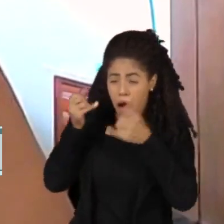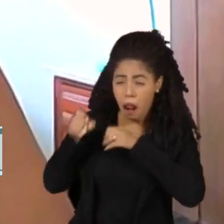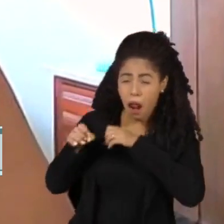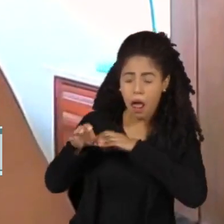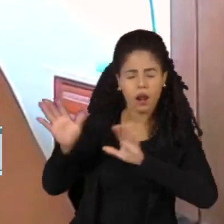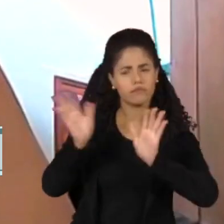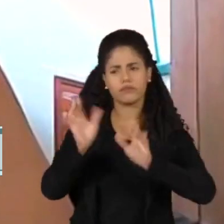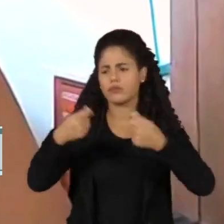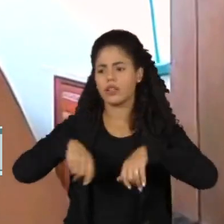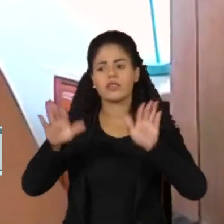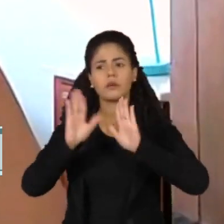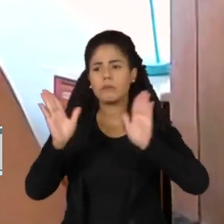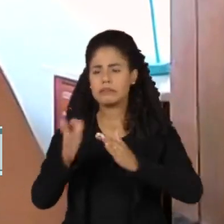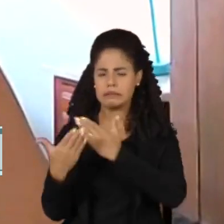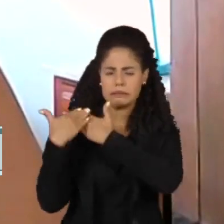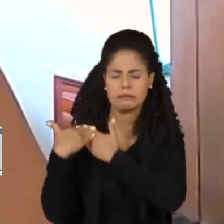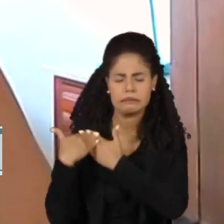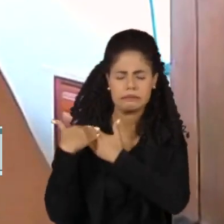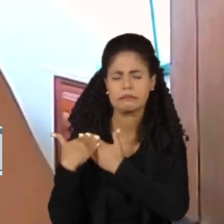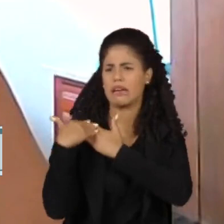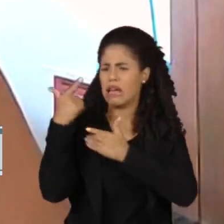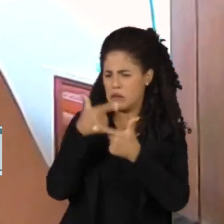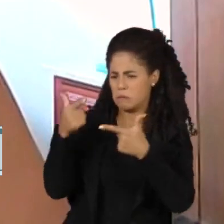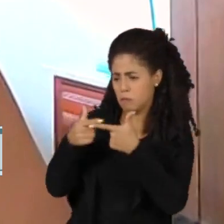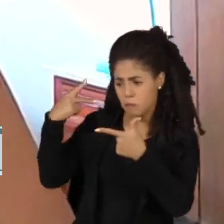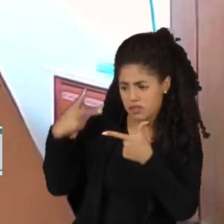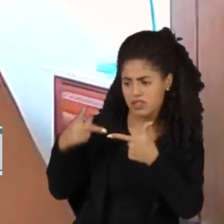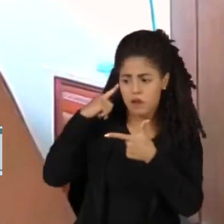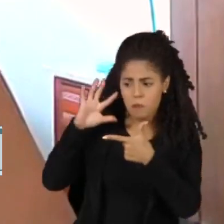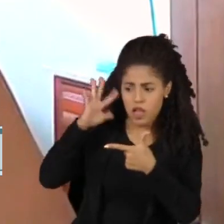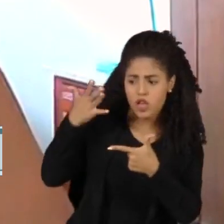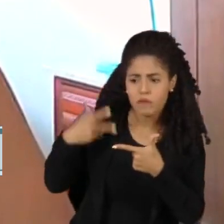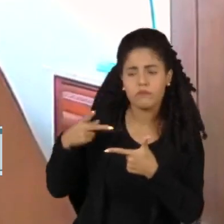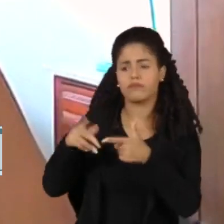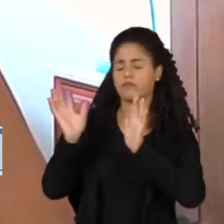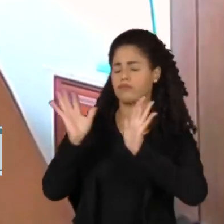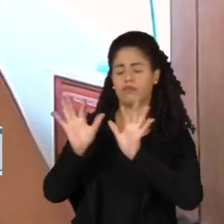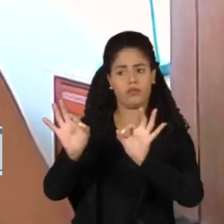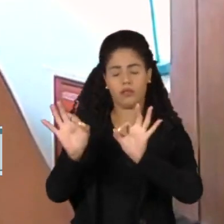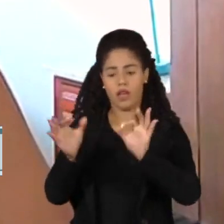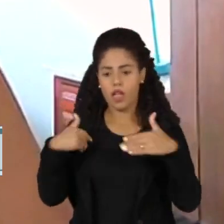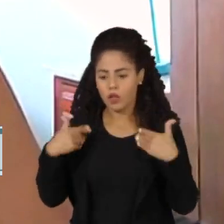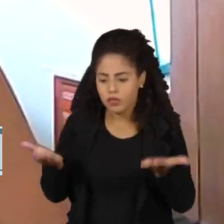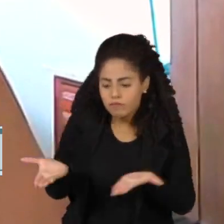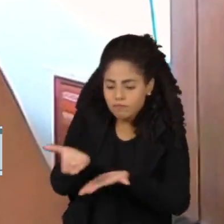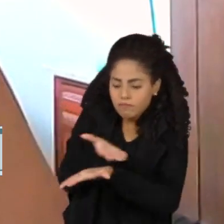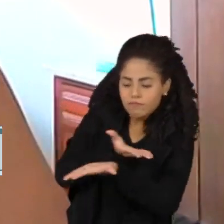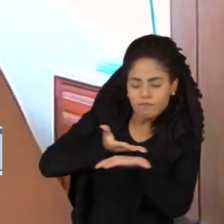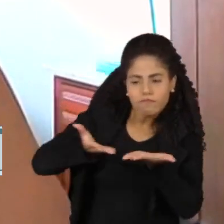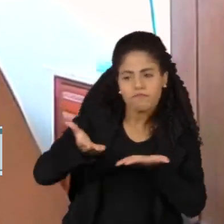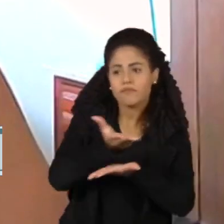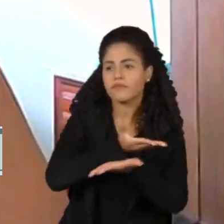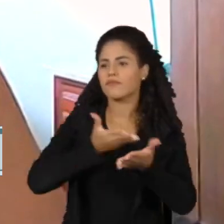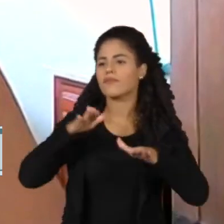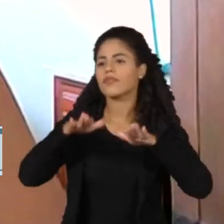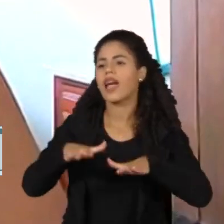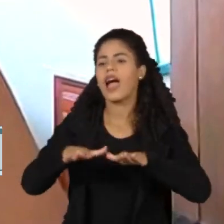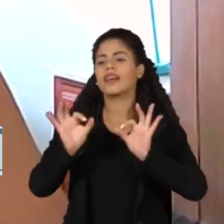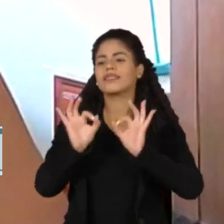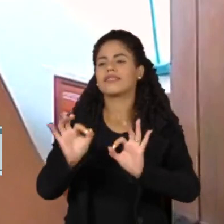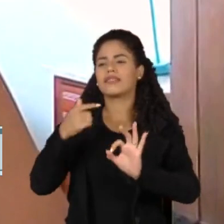esse peso de ter que resolver todos os problemas, Uma ação conjunta, a gente pode até acabar criando uma